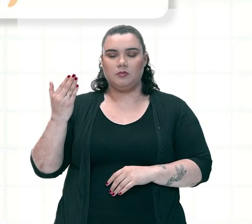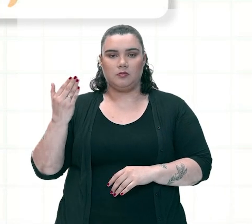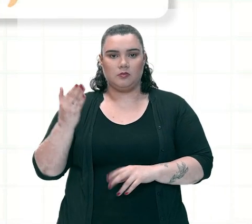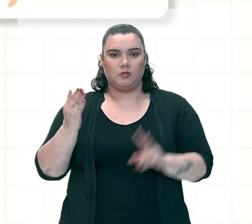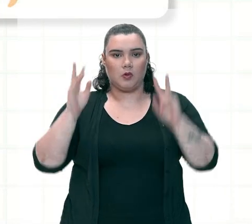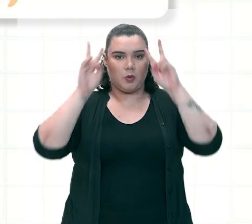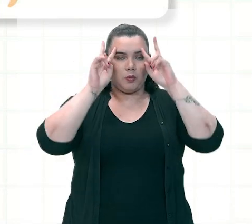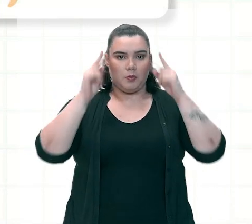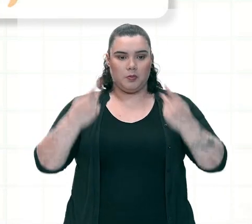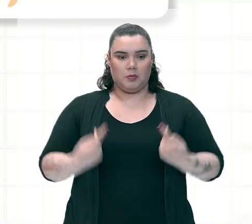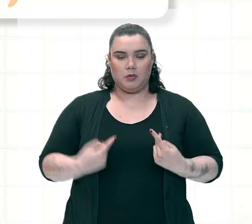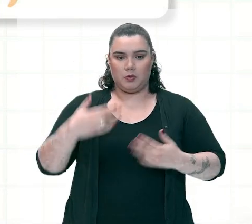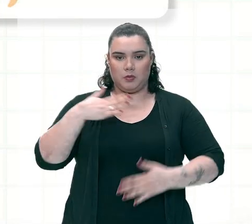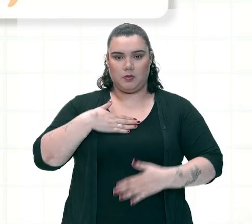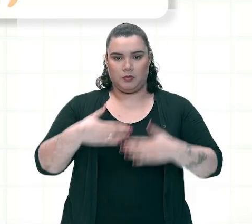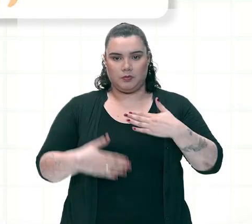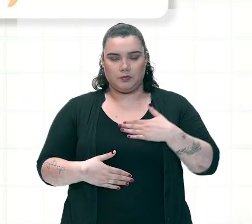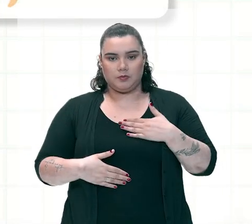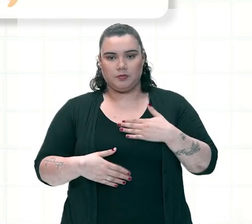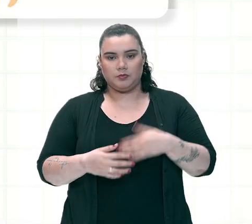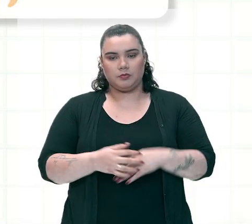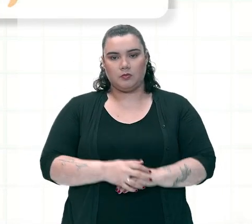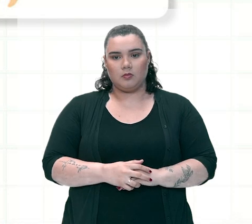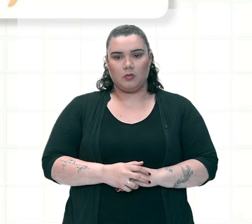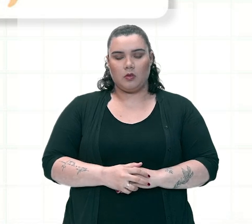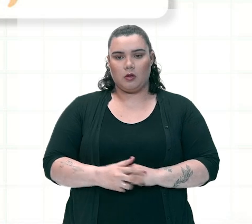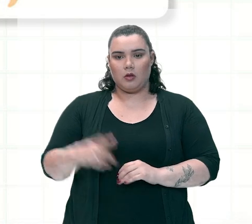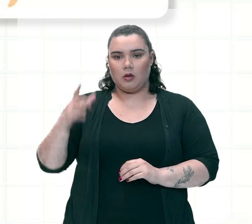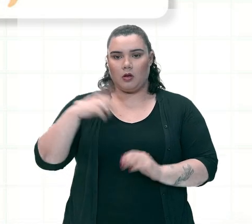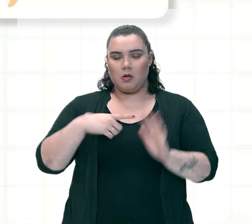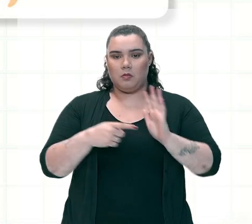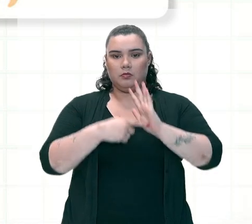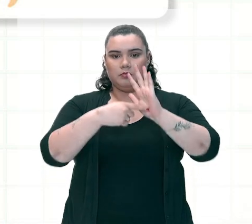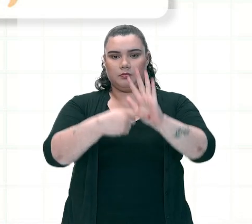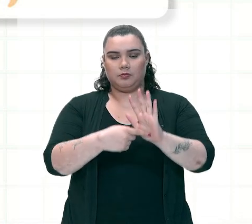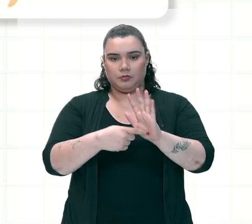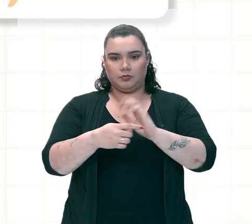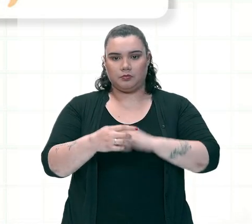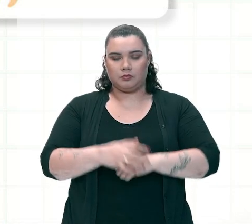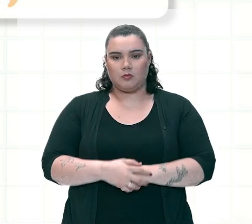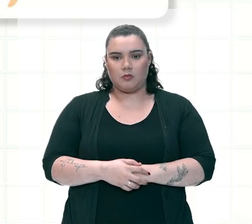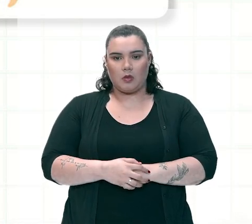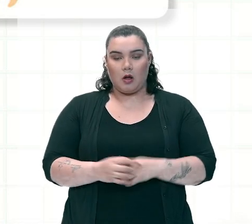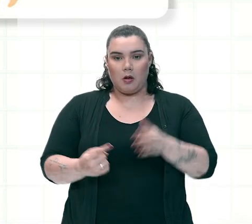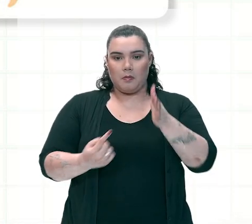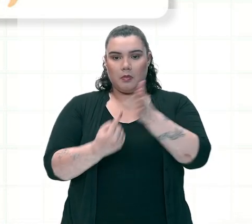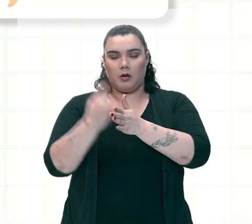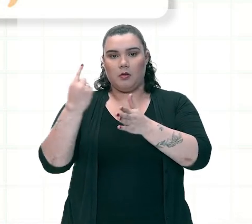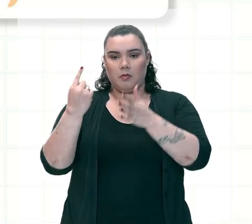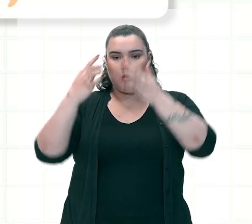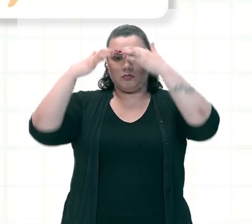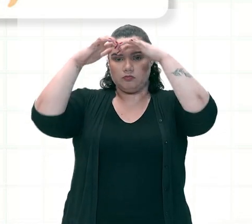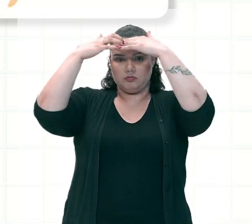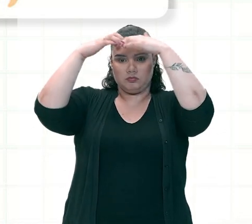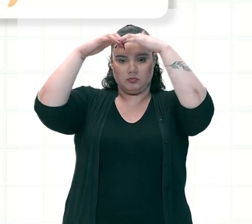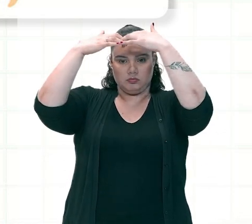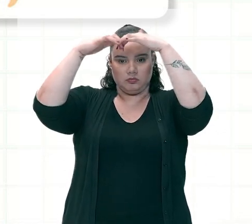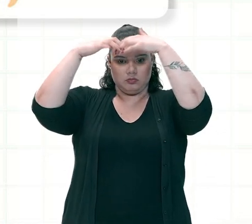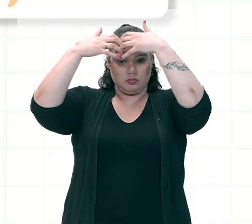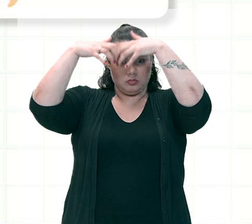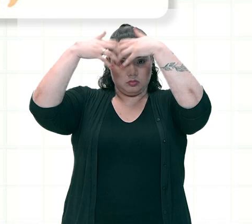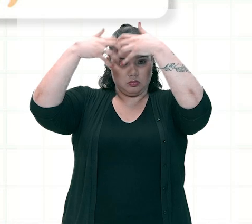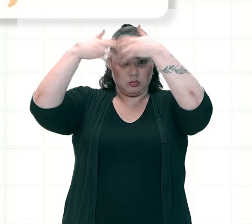aí o corpo humano, né? E aí nós temos indicados aí essas glândulas. Desde ali dessa parte da cabeça você